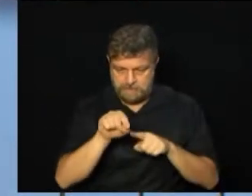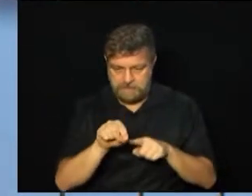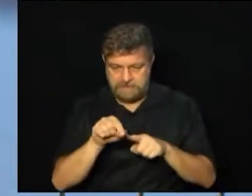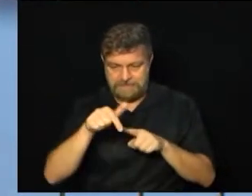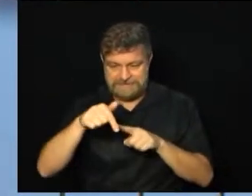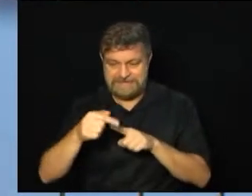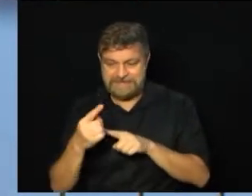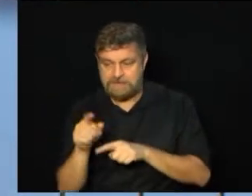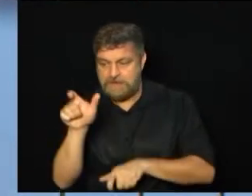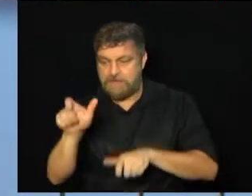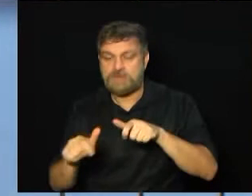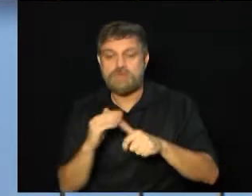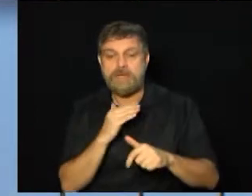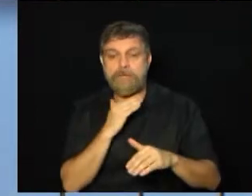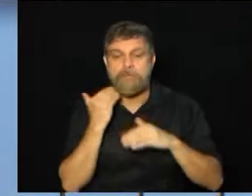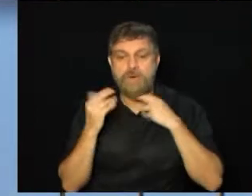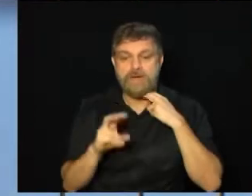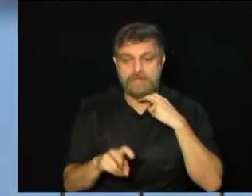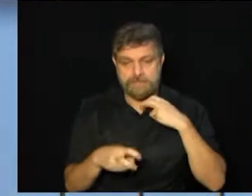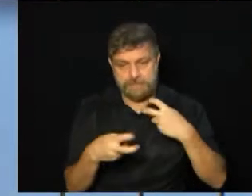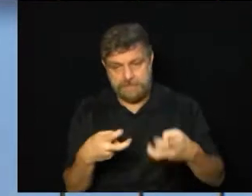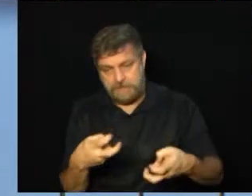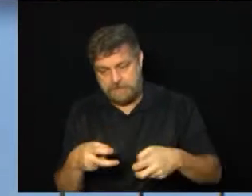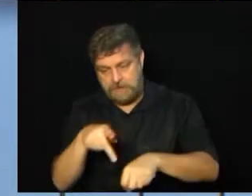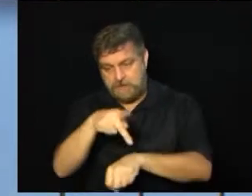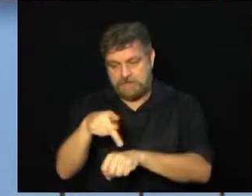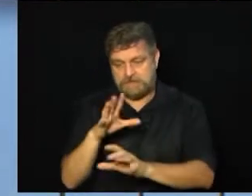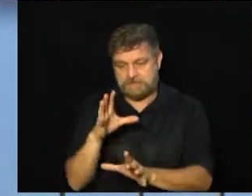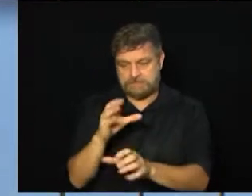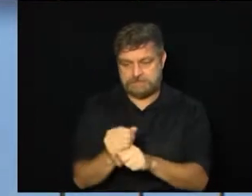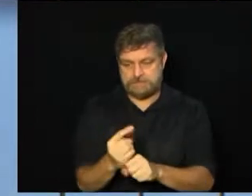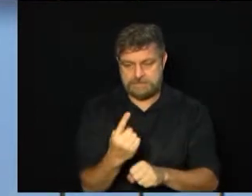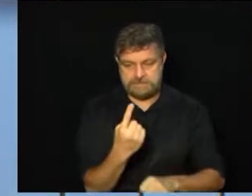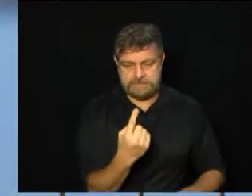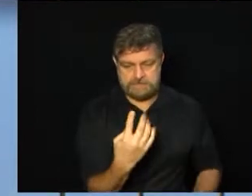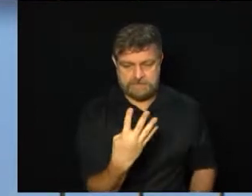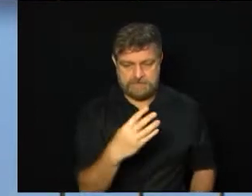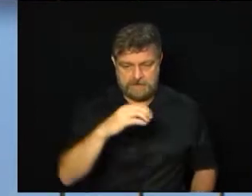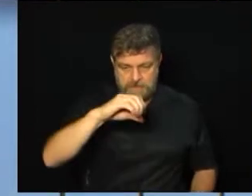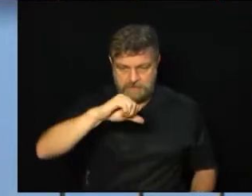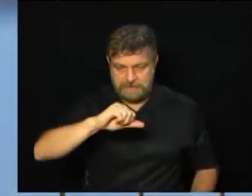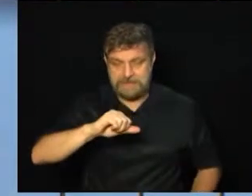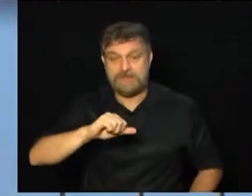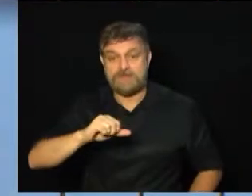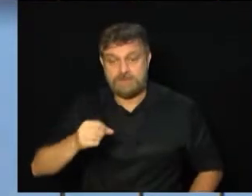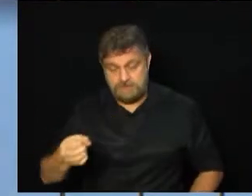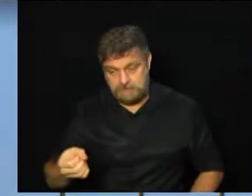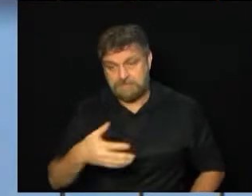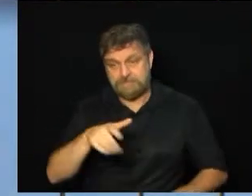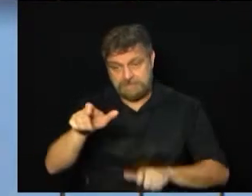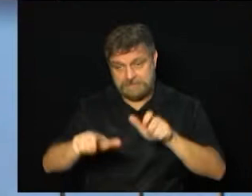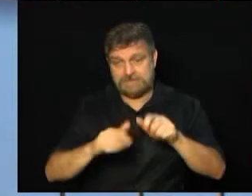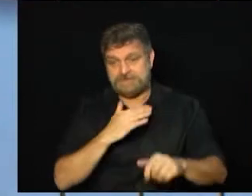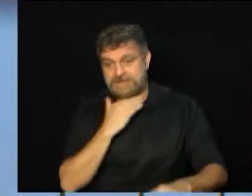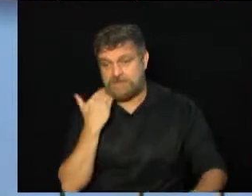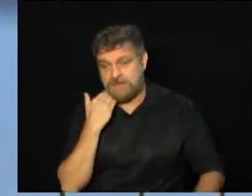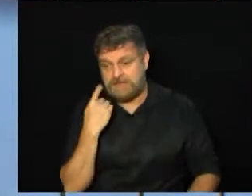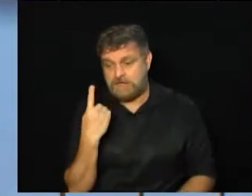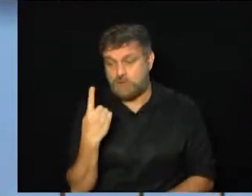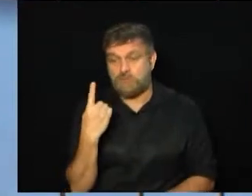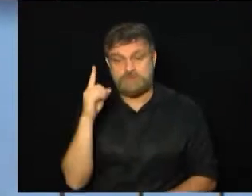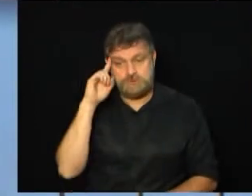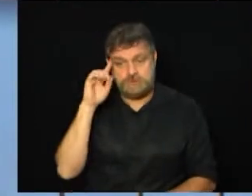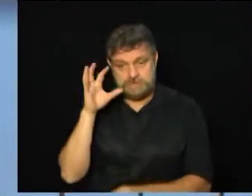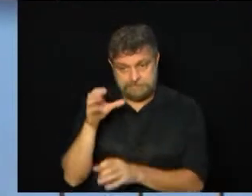608.071 óbitos devido à doença. O país somou 149 novos óbitos nas últimas 24 horas.